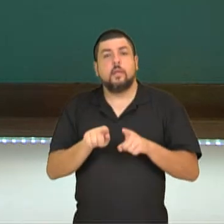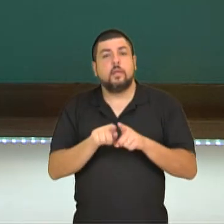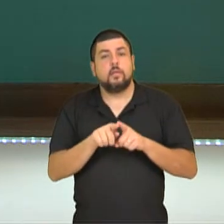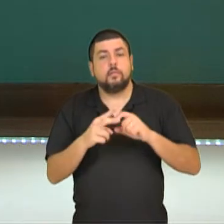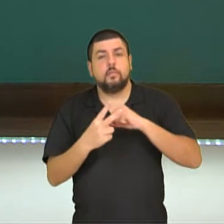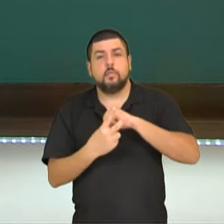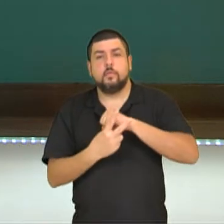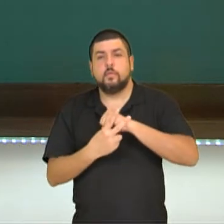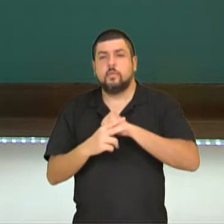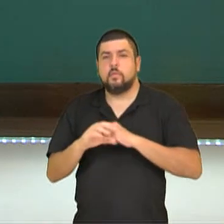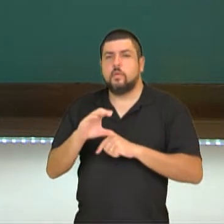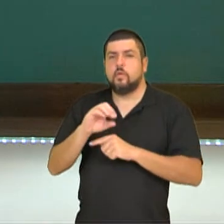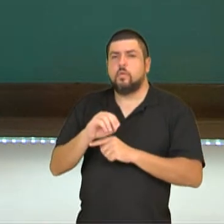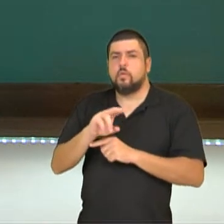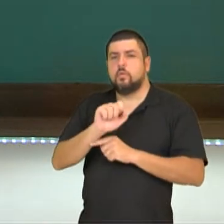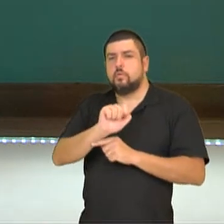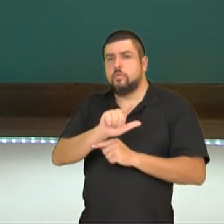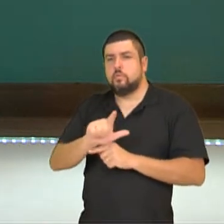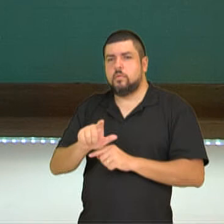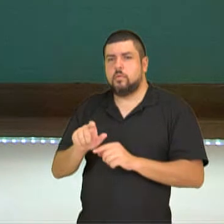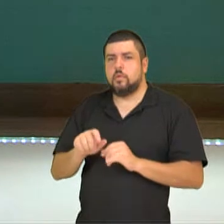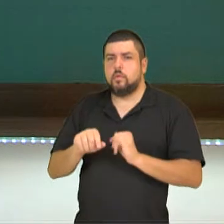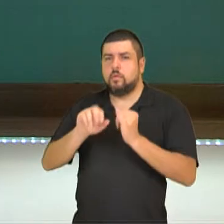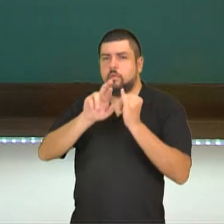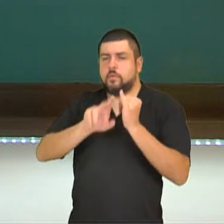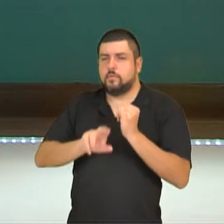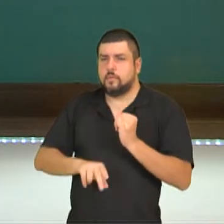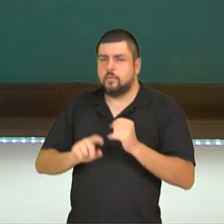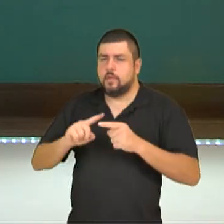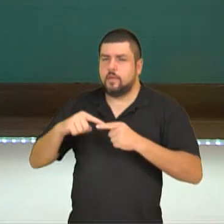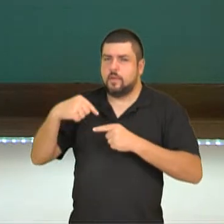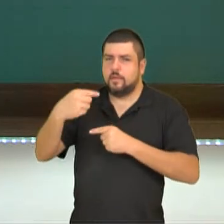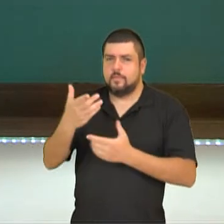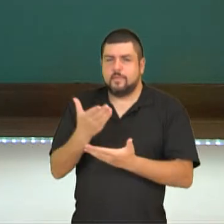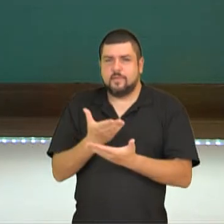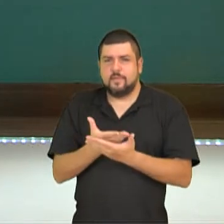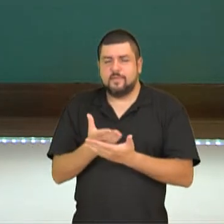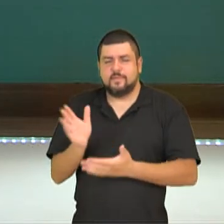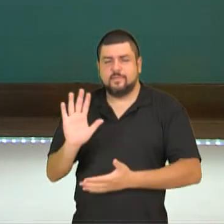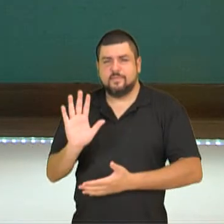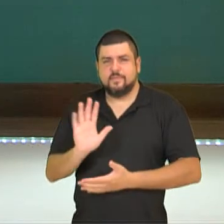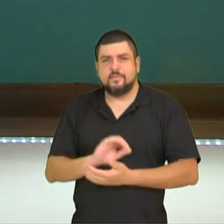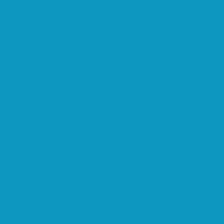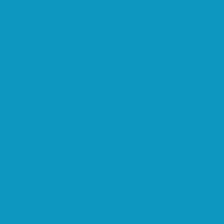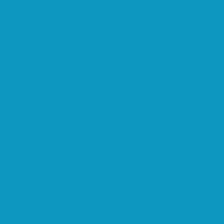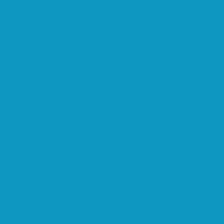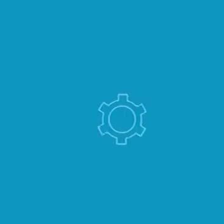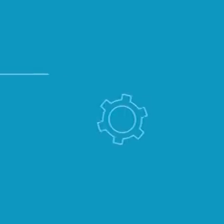irregulares. ¿Está bien? Hasta la próxima clase, chicos.